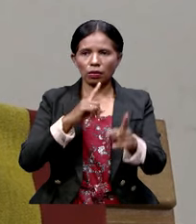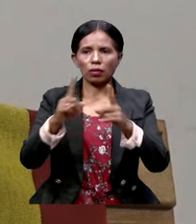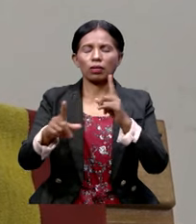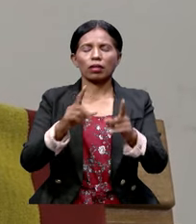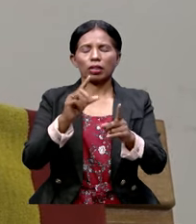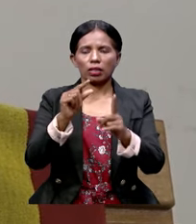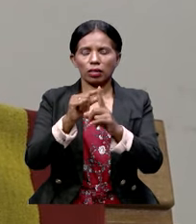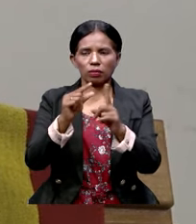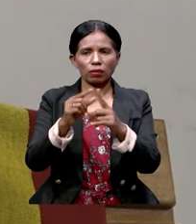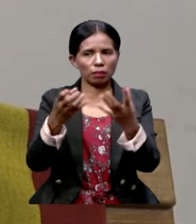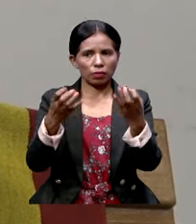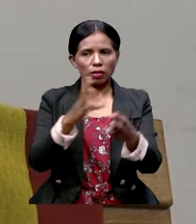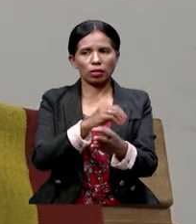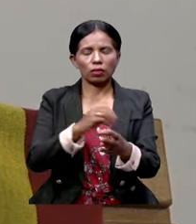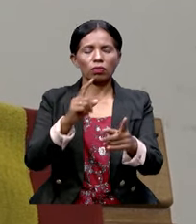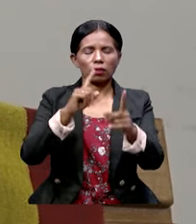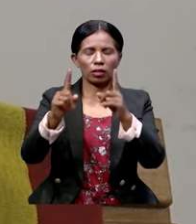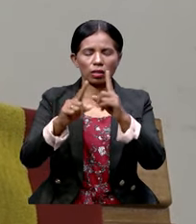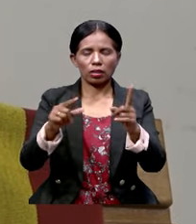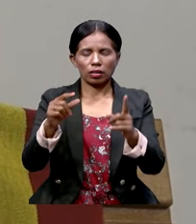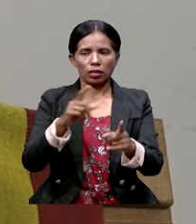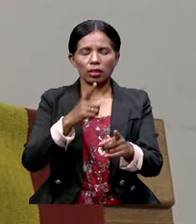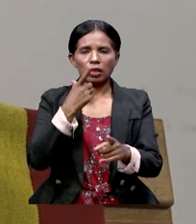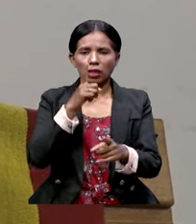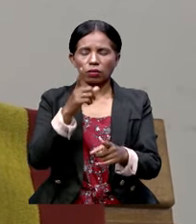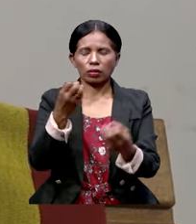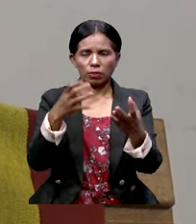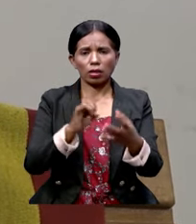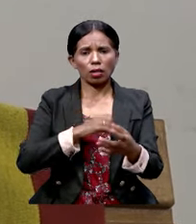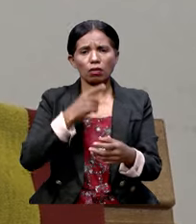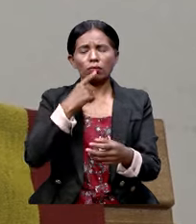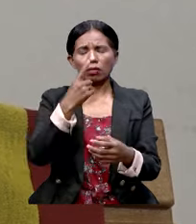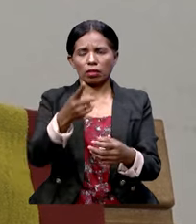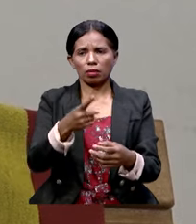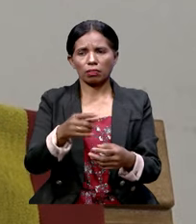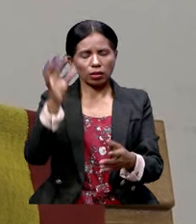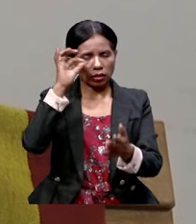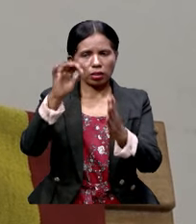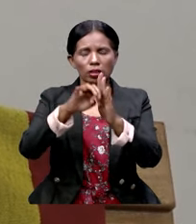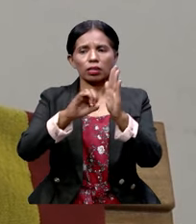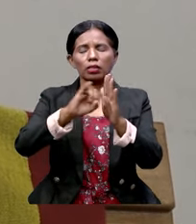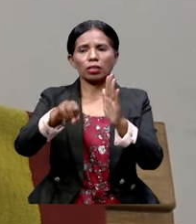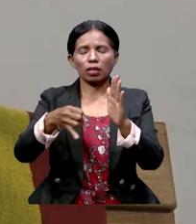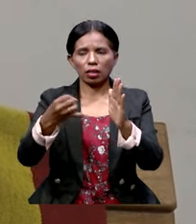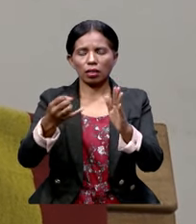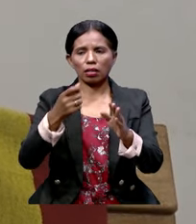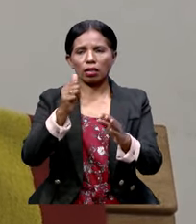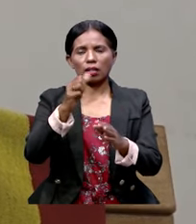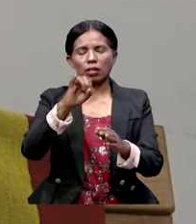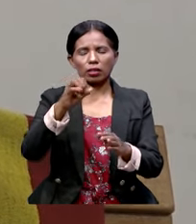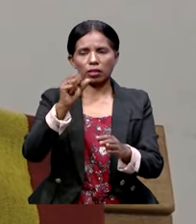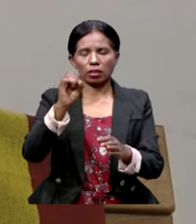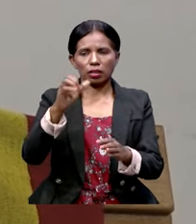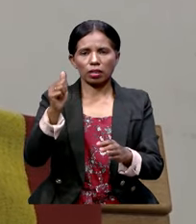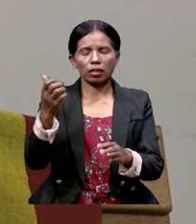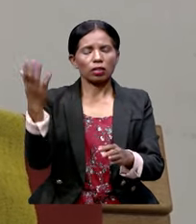barco, fácil, é de colhe a língua. A usted da líder, a secretária-geral da ASEAN, e o Luquida, minha